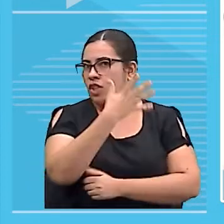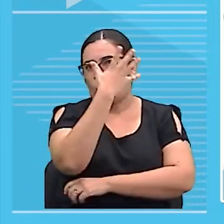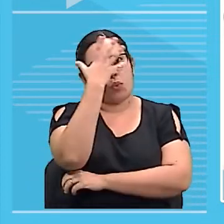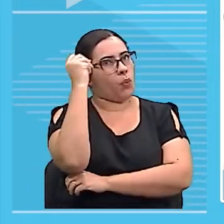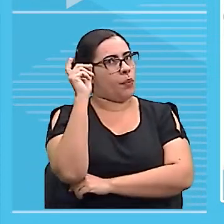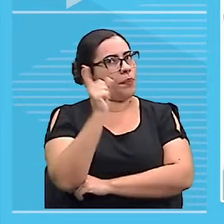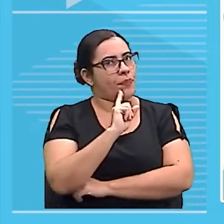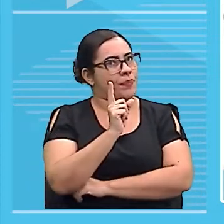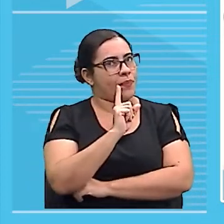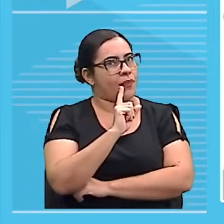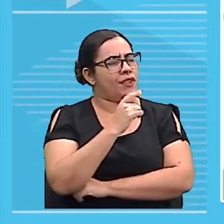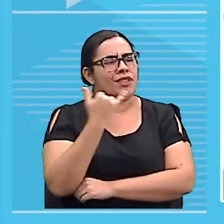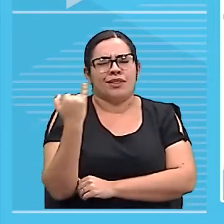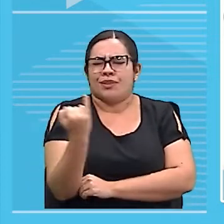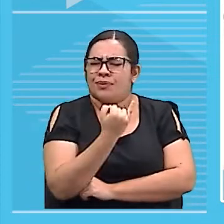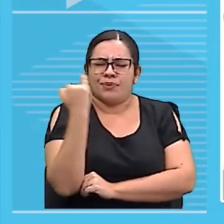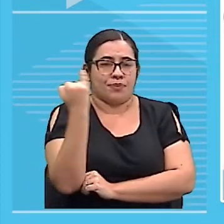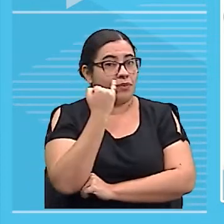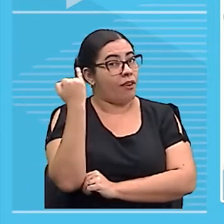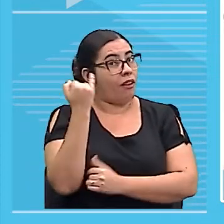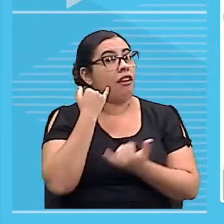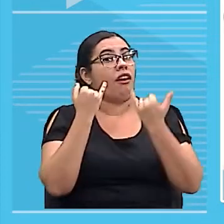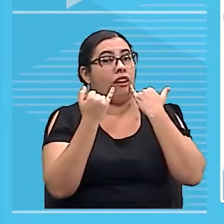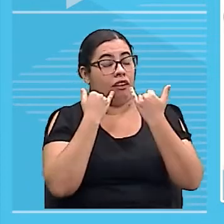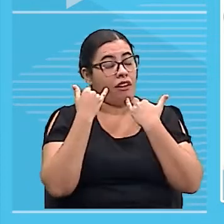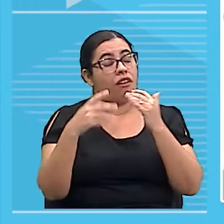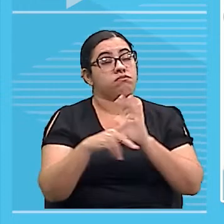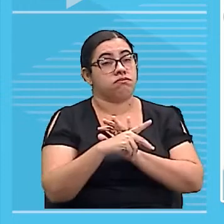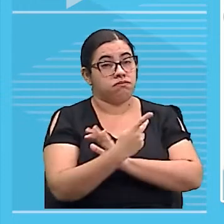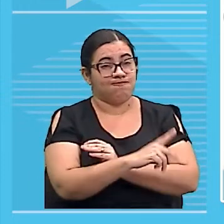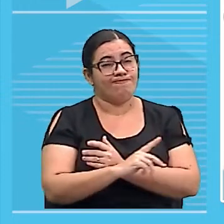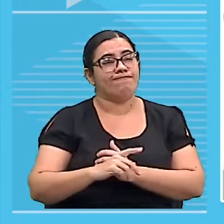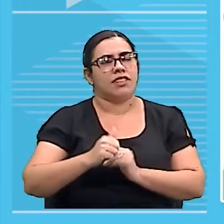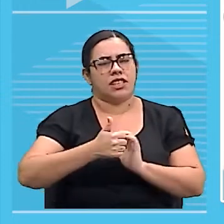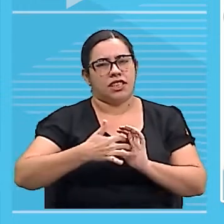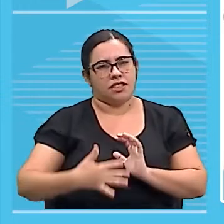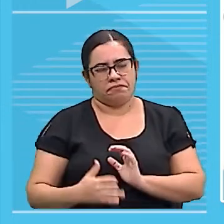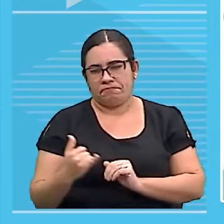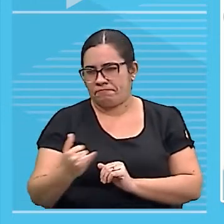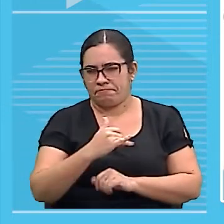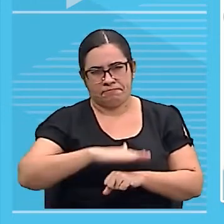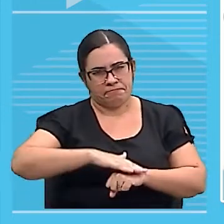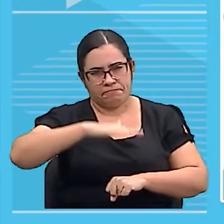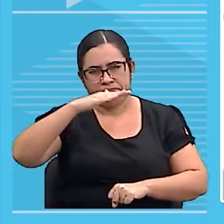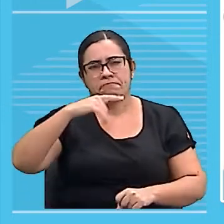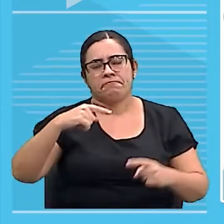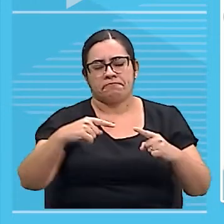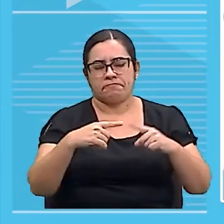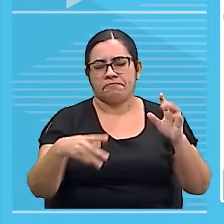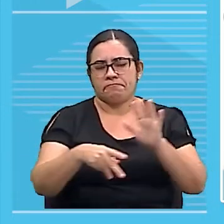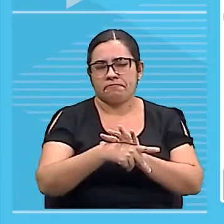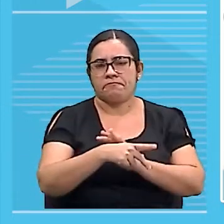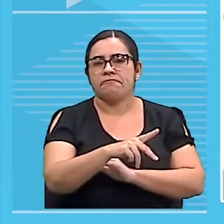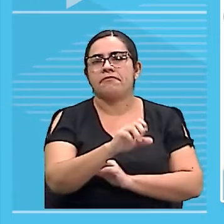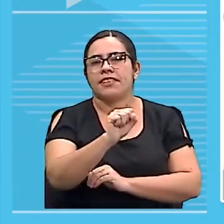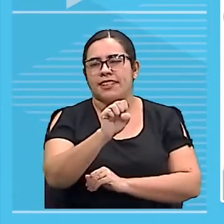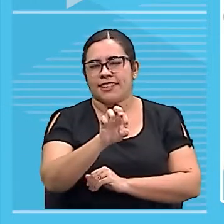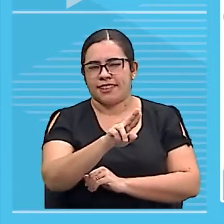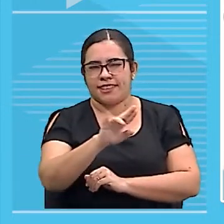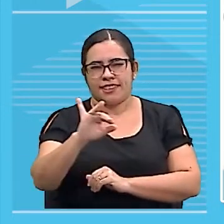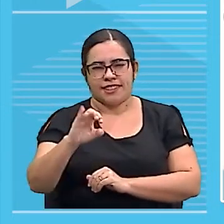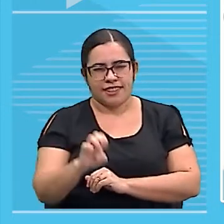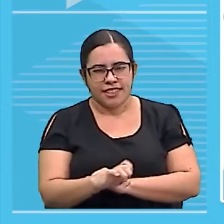esqueça dessas duas informações dessas duas características da associação em série